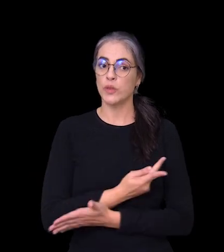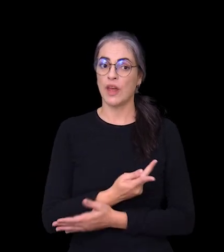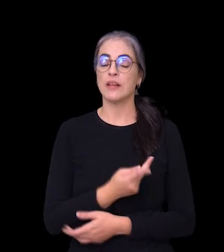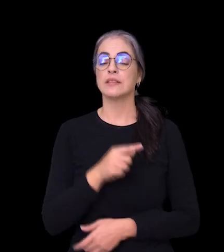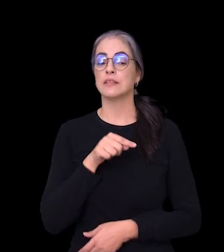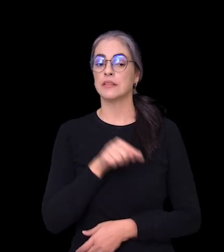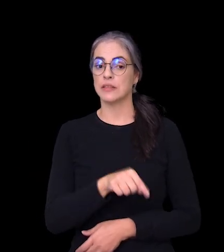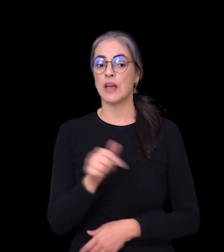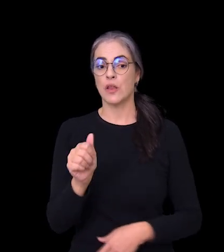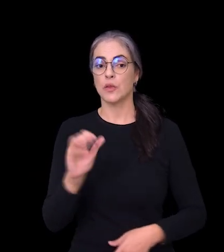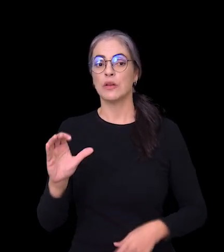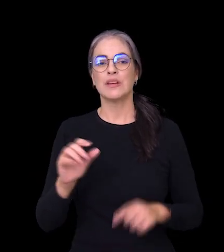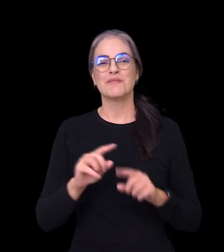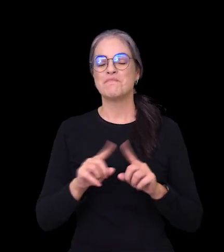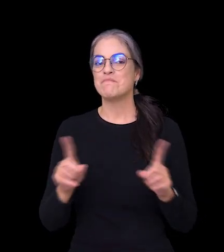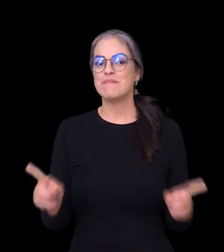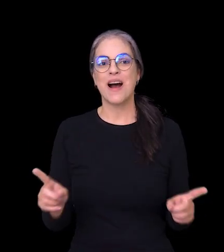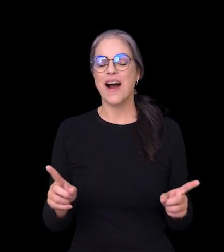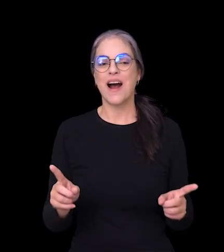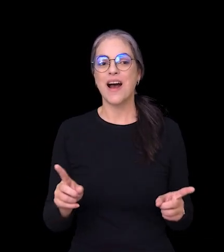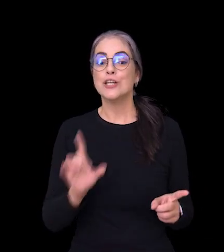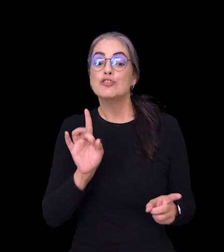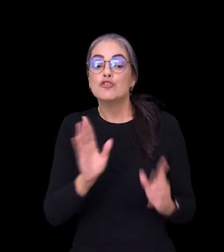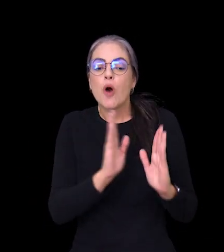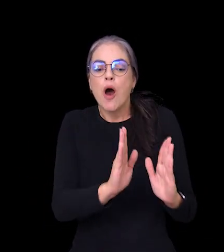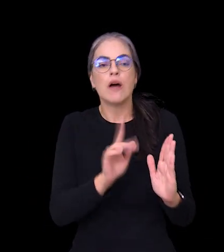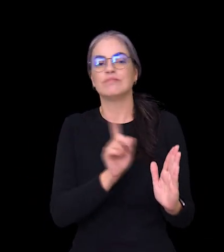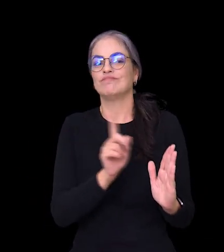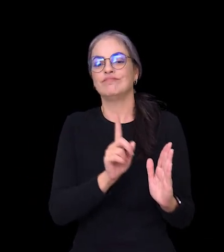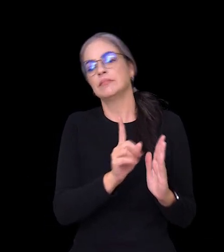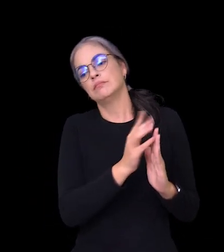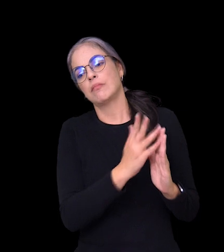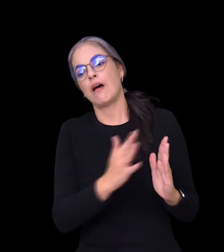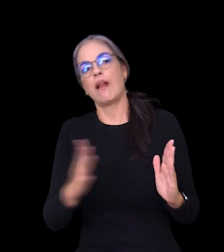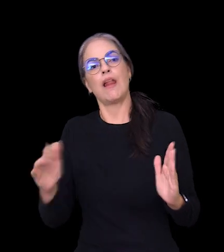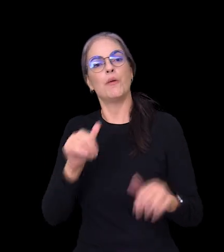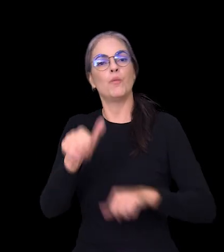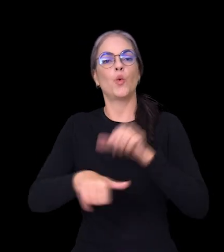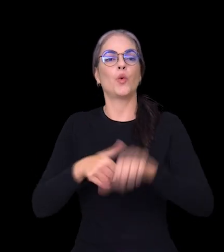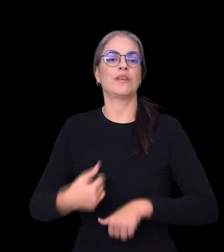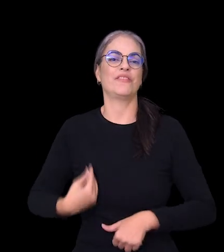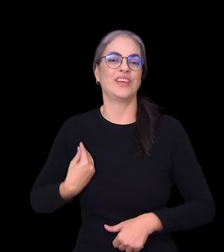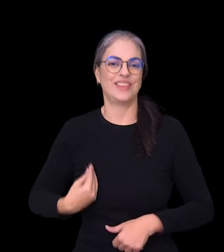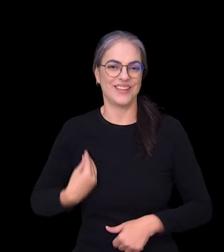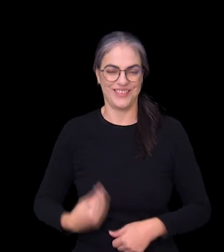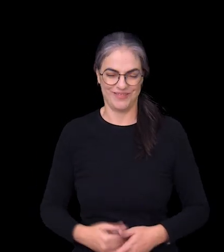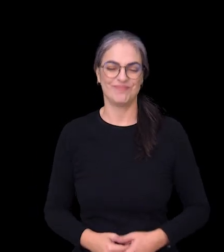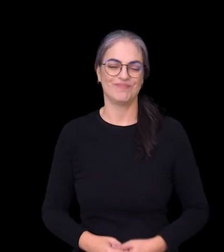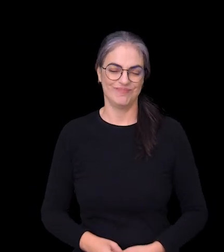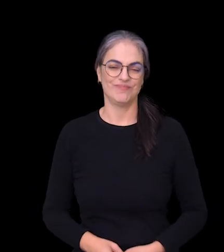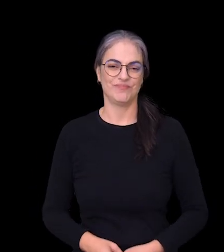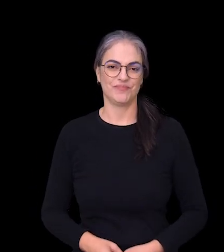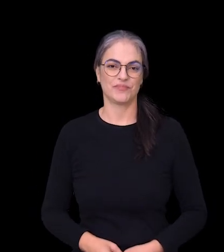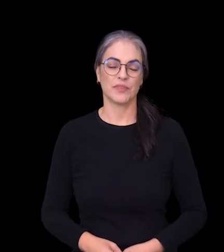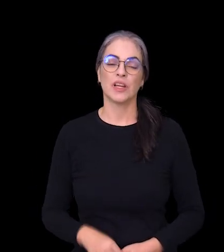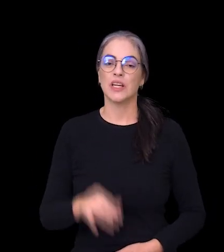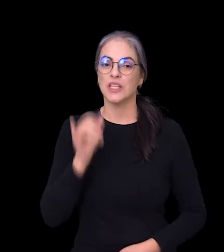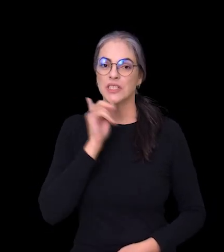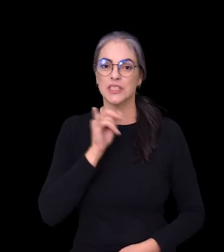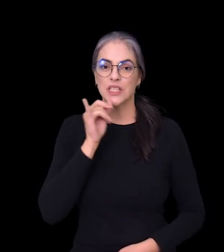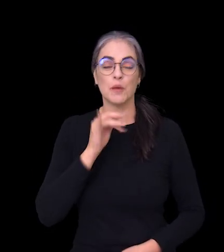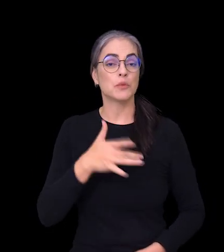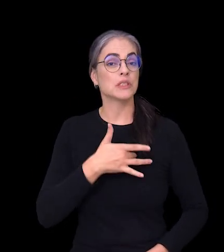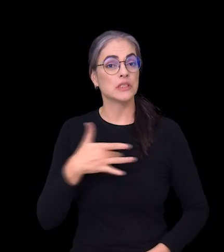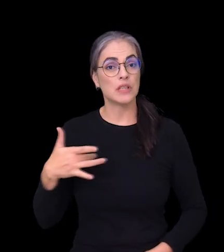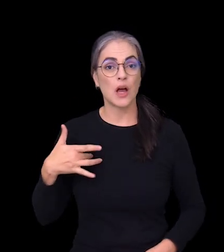tem impactos ao longo de toda a trajetória de vida dessas pessoas, né? Então, tem impacto, por exemplo, na